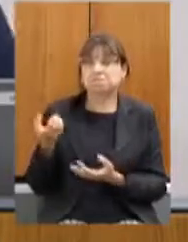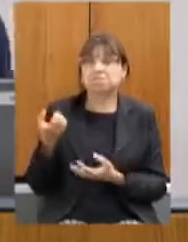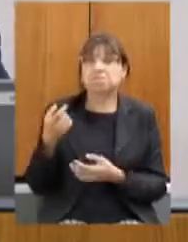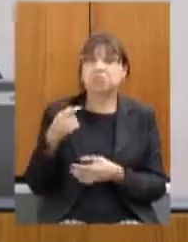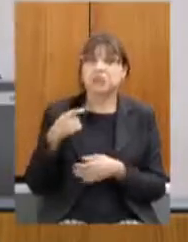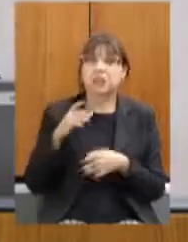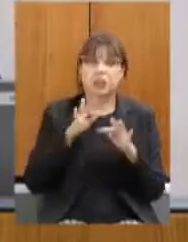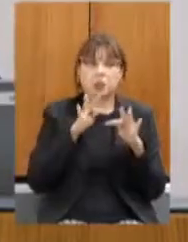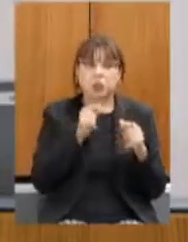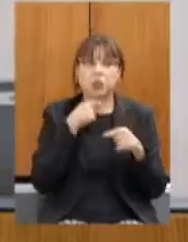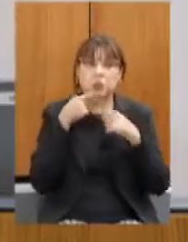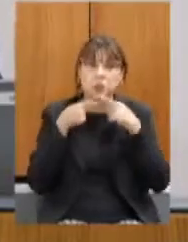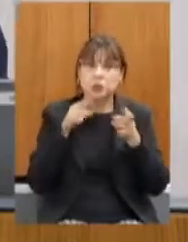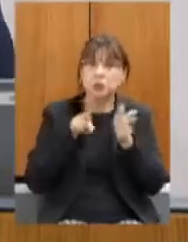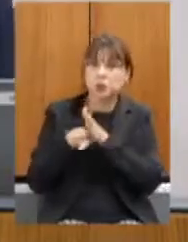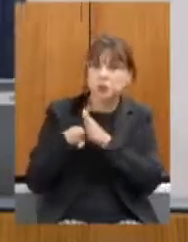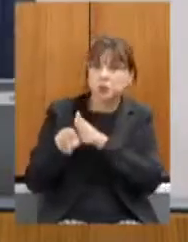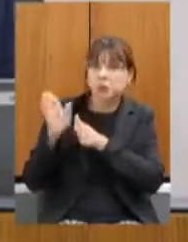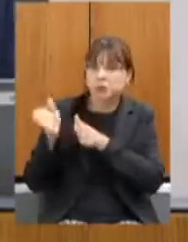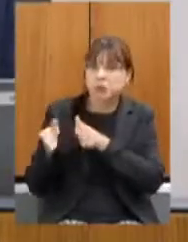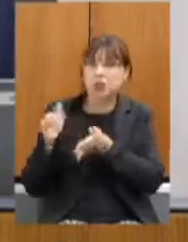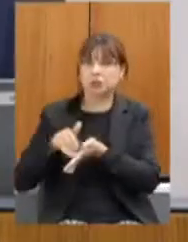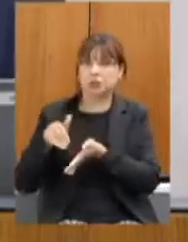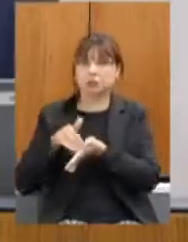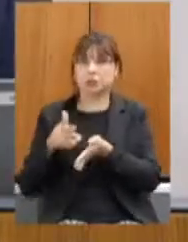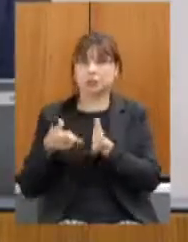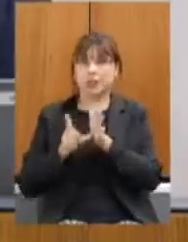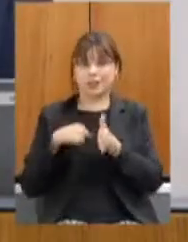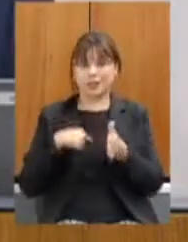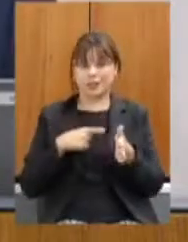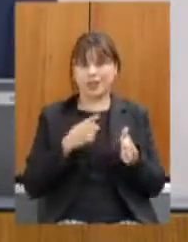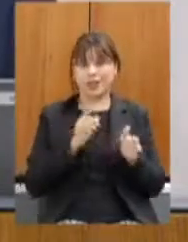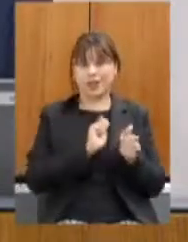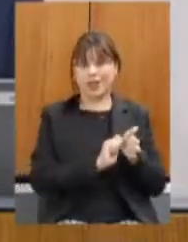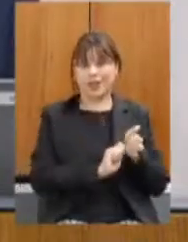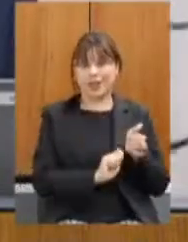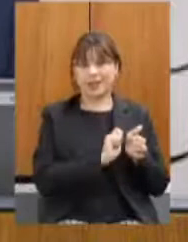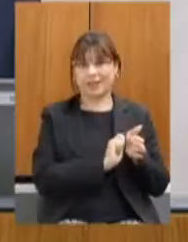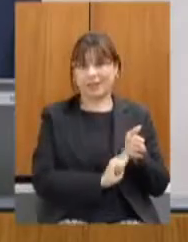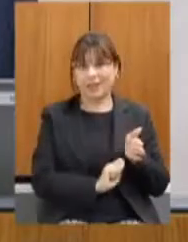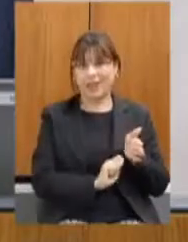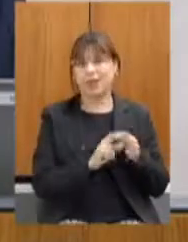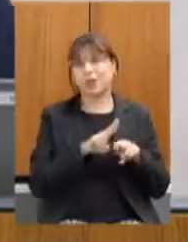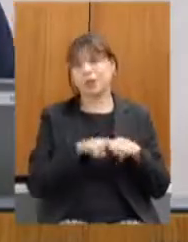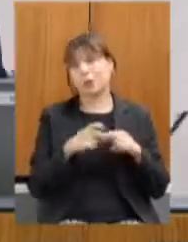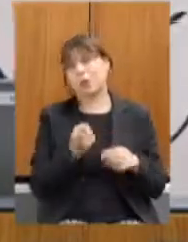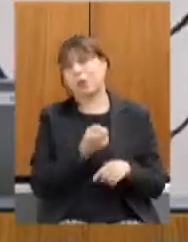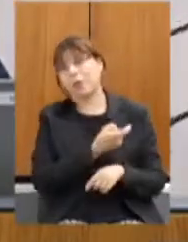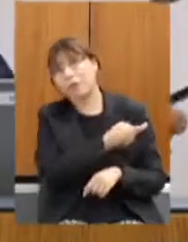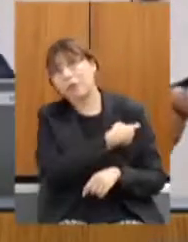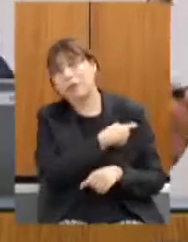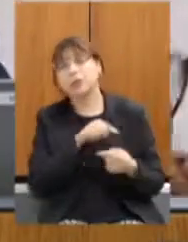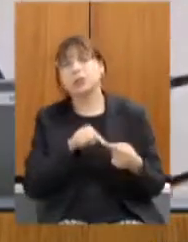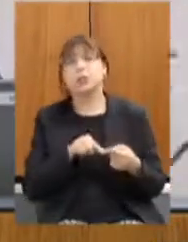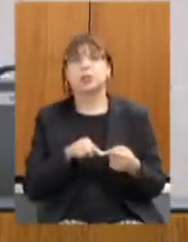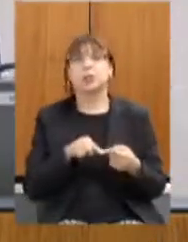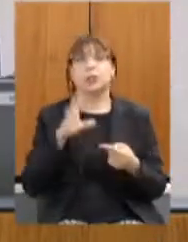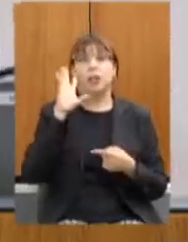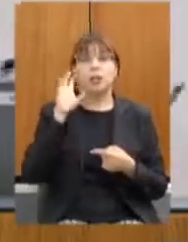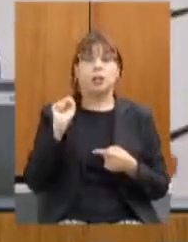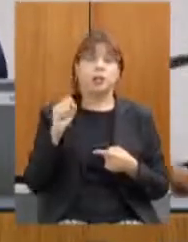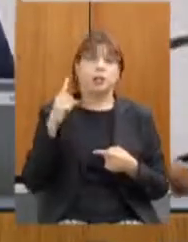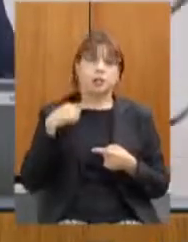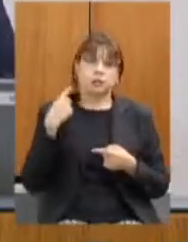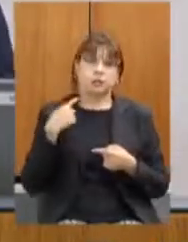questionamentos que foram feitos pelos colegas eu tinha anotado aqui alguns itens sobre a questão da vacinação Eu acho que